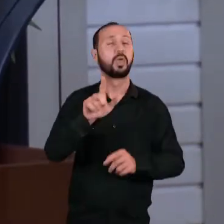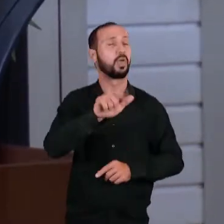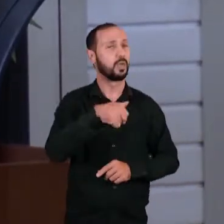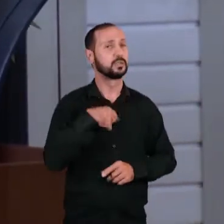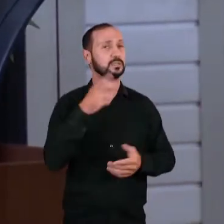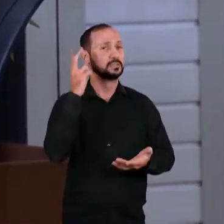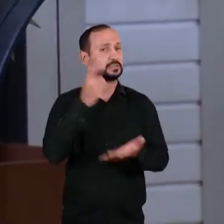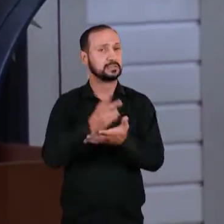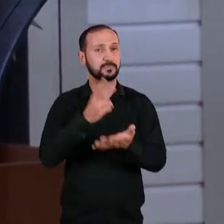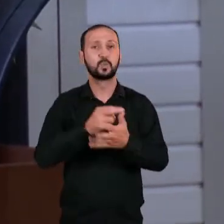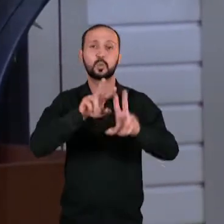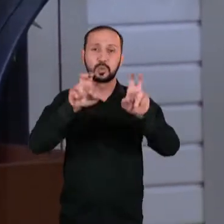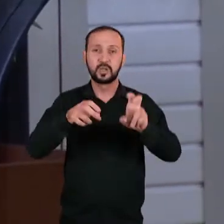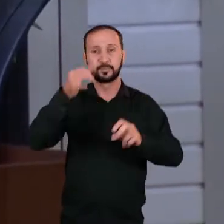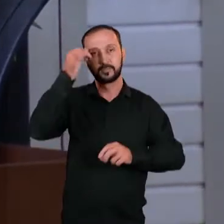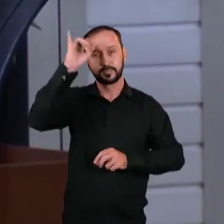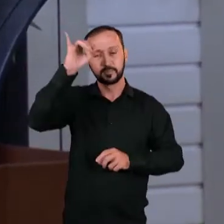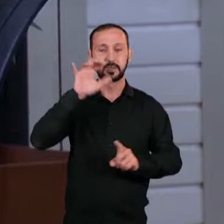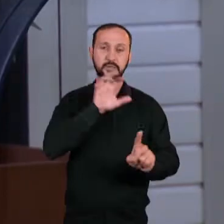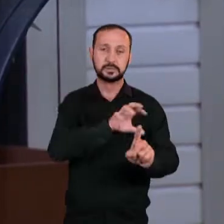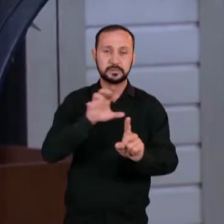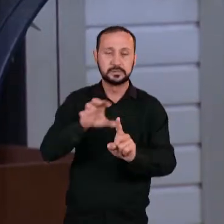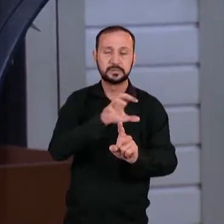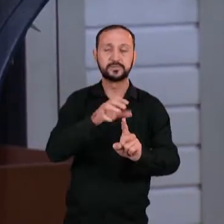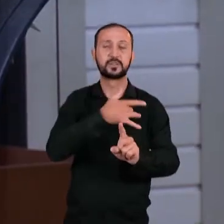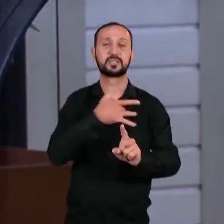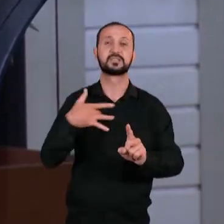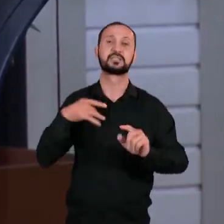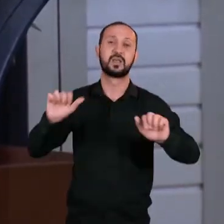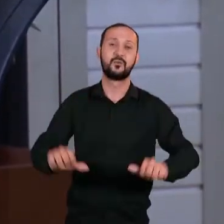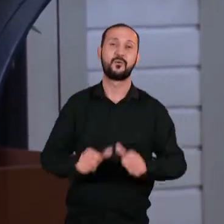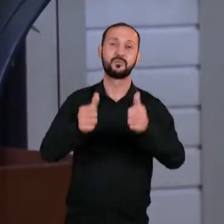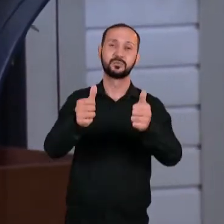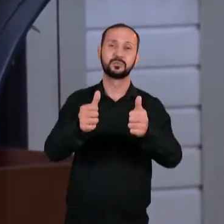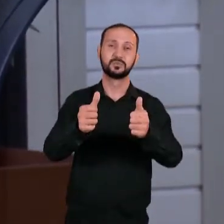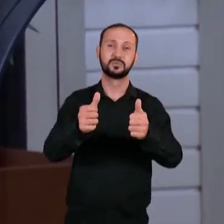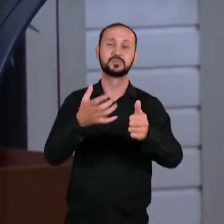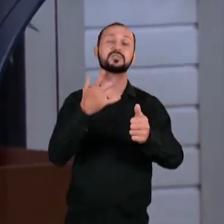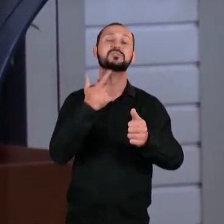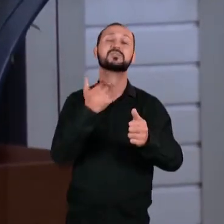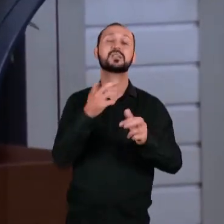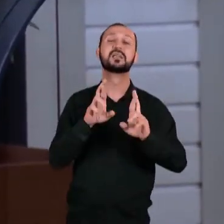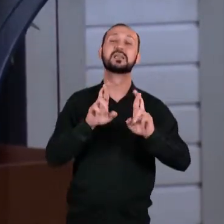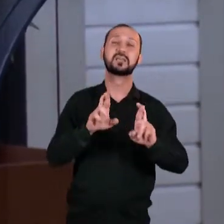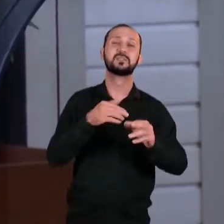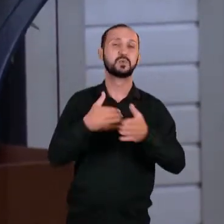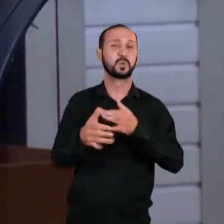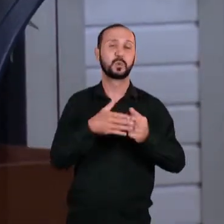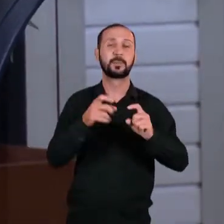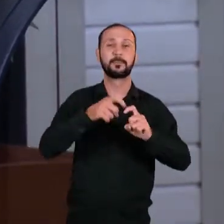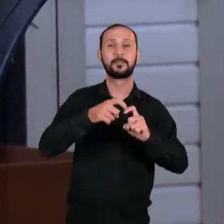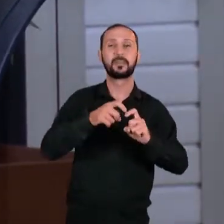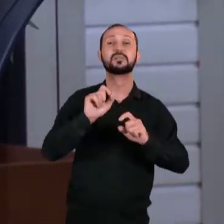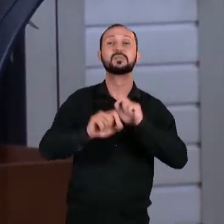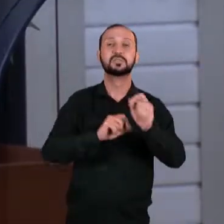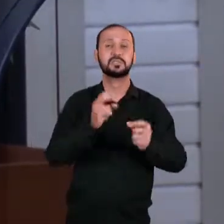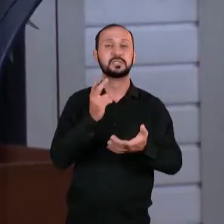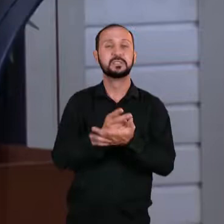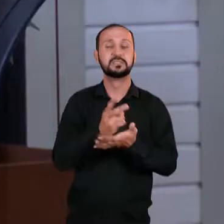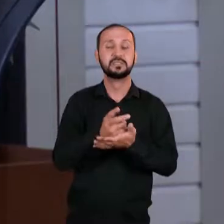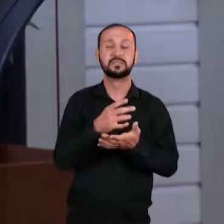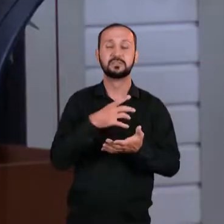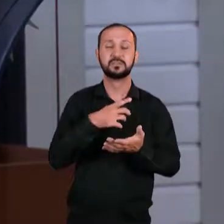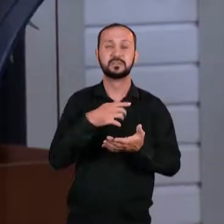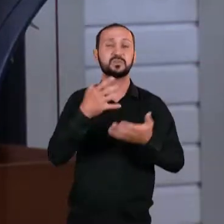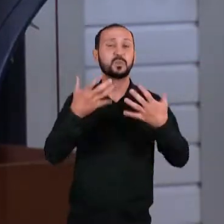em prevenção, em promoção da saúde. O que a gente deseja, acho que é de todo médico, em qualquer área, né, é que cada vez menos a gente